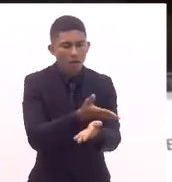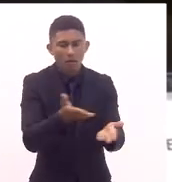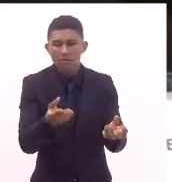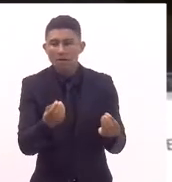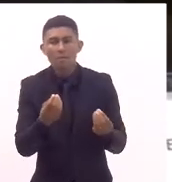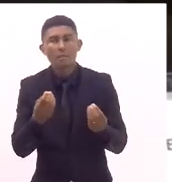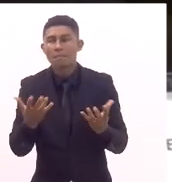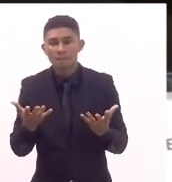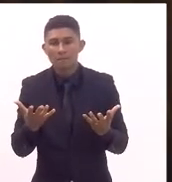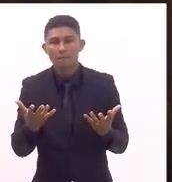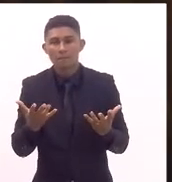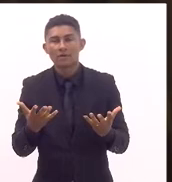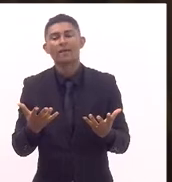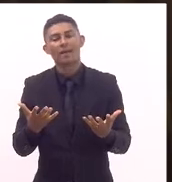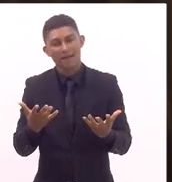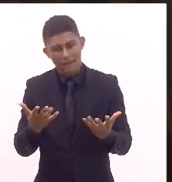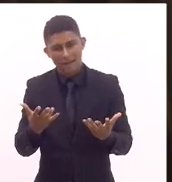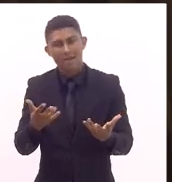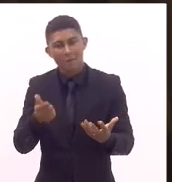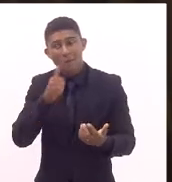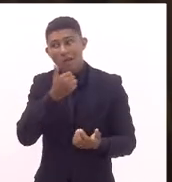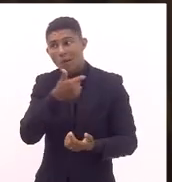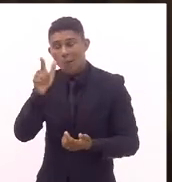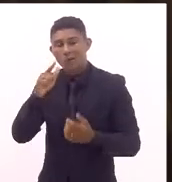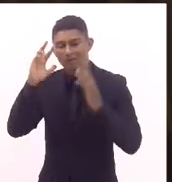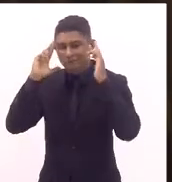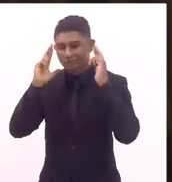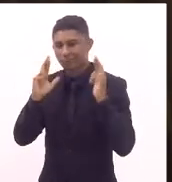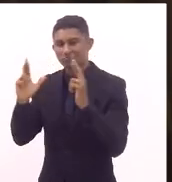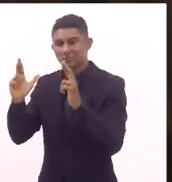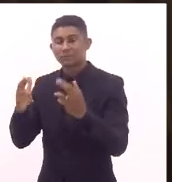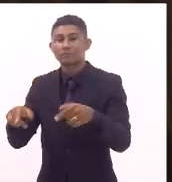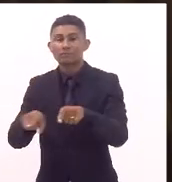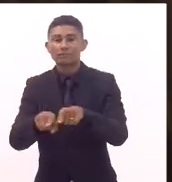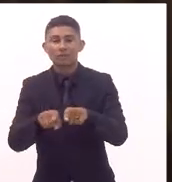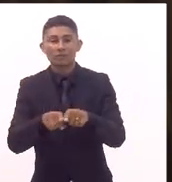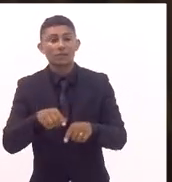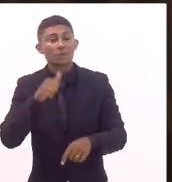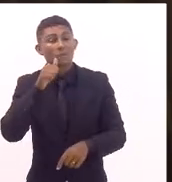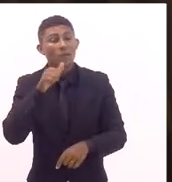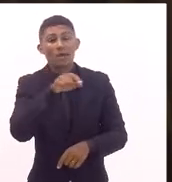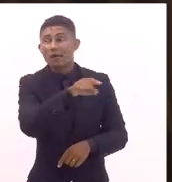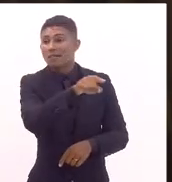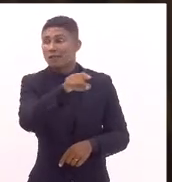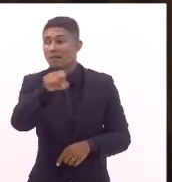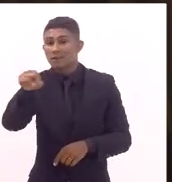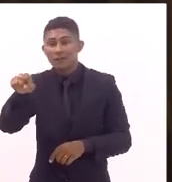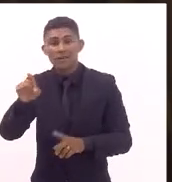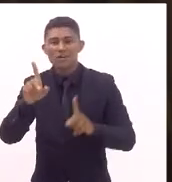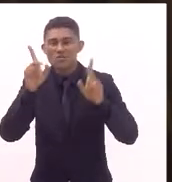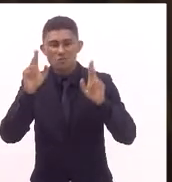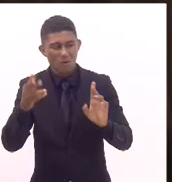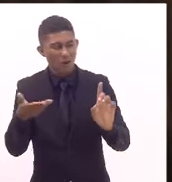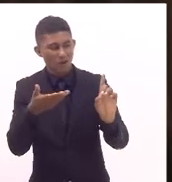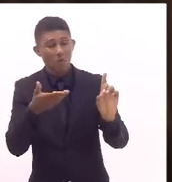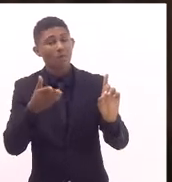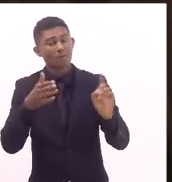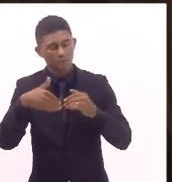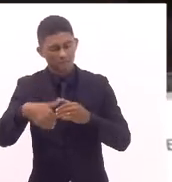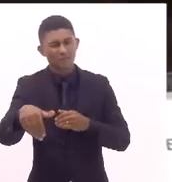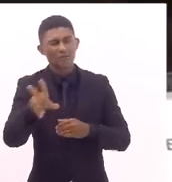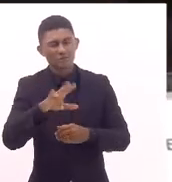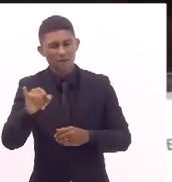as suas as suas Paris Bendita suas voz as diversas Benedita seguiram nascer